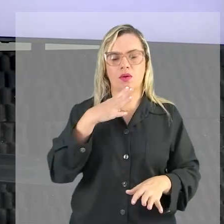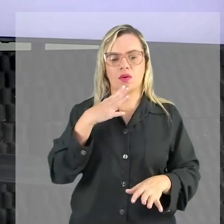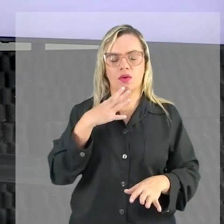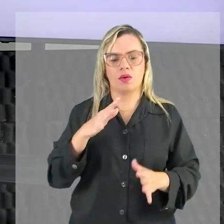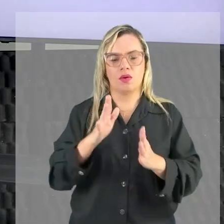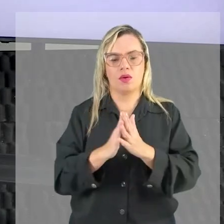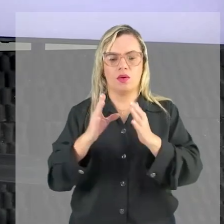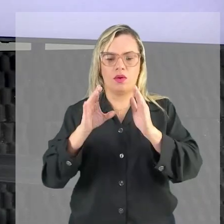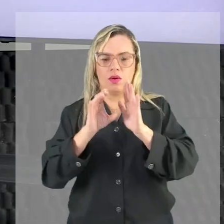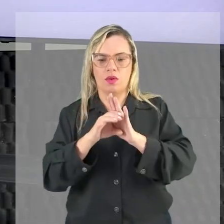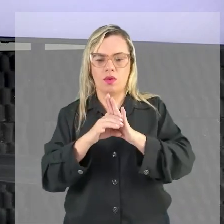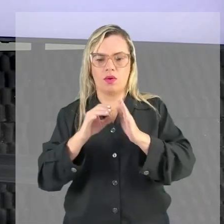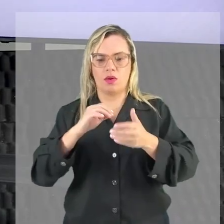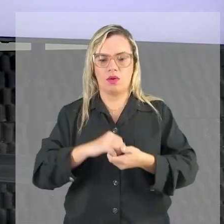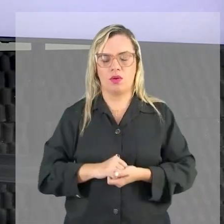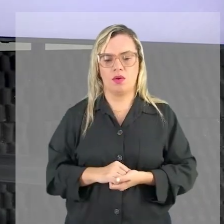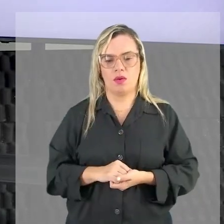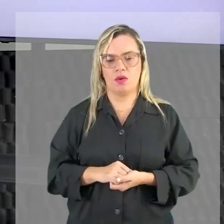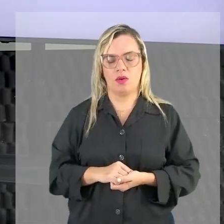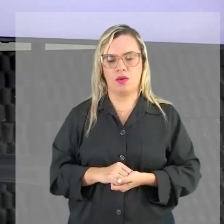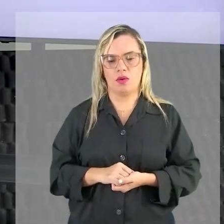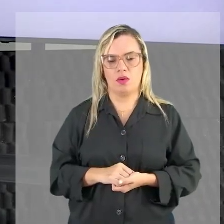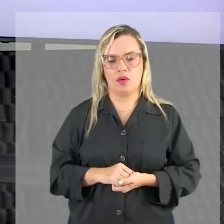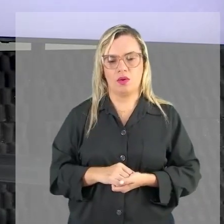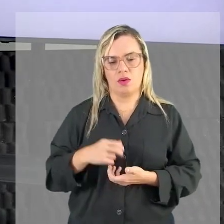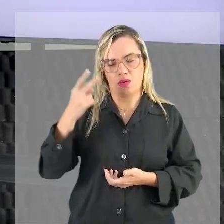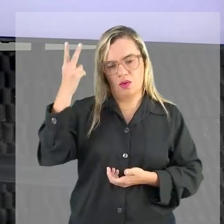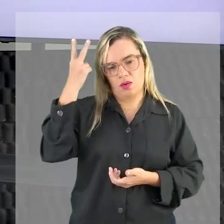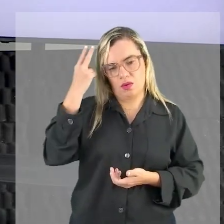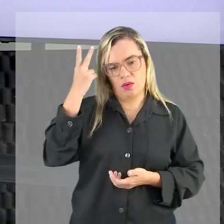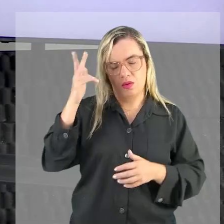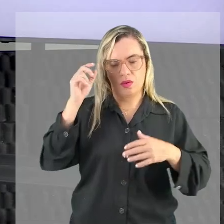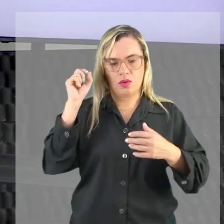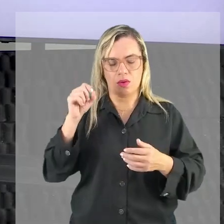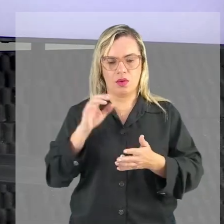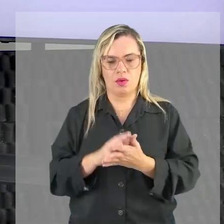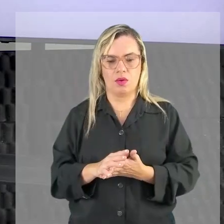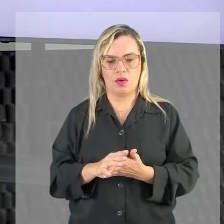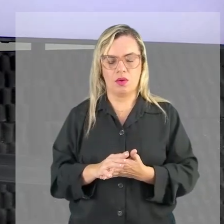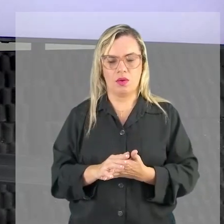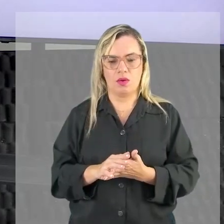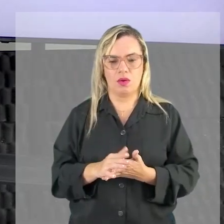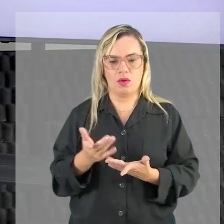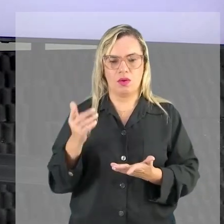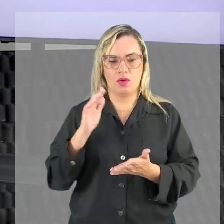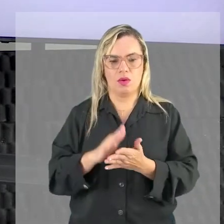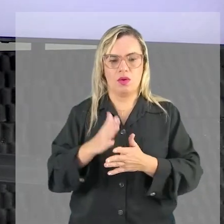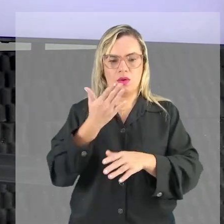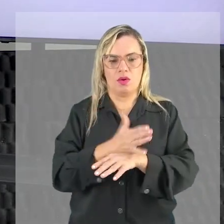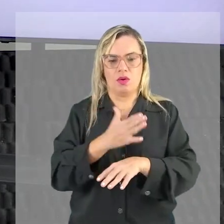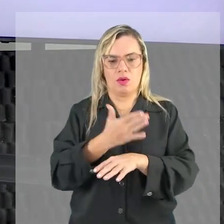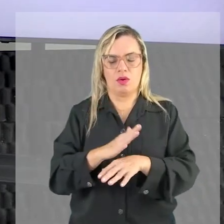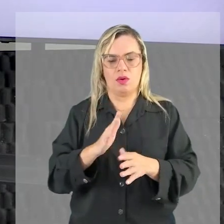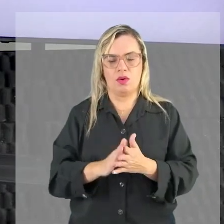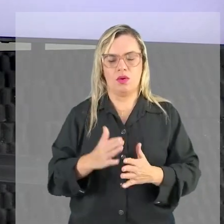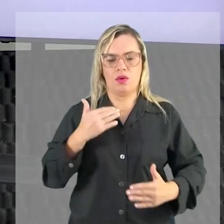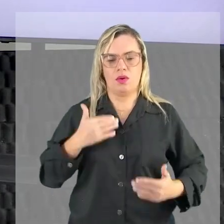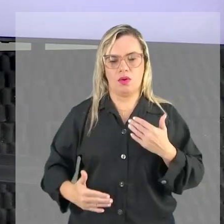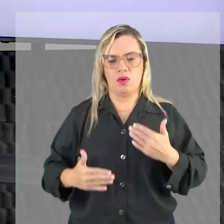esses conceitos. Em geral, a prática corporal, atividade física